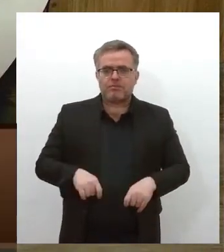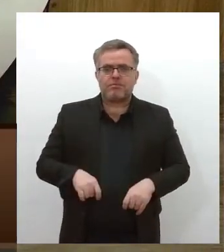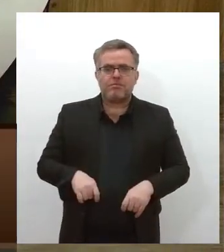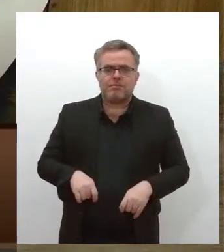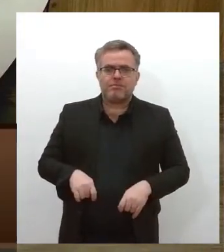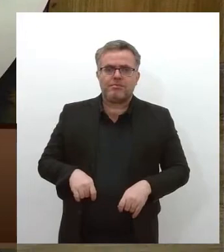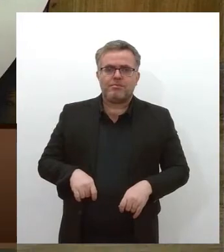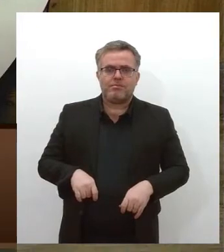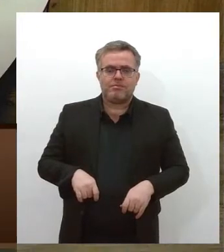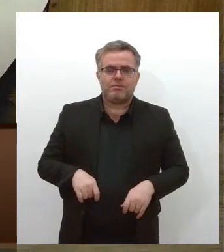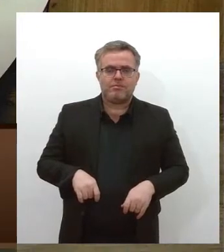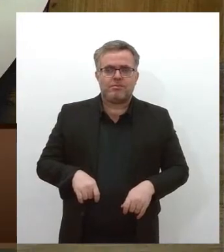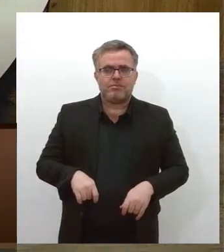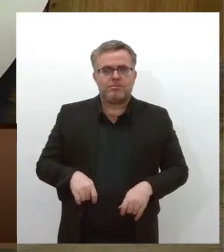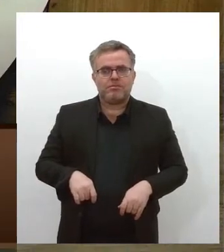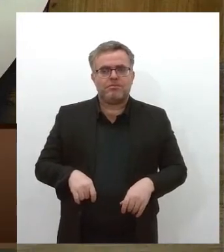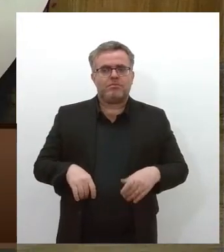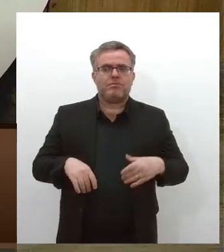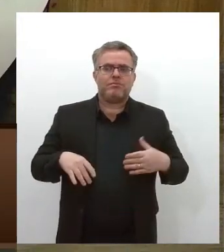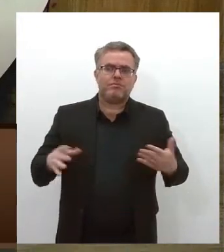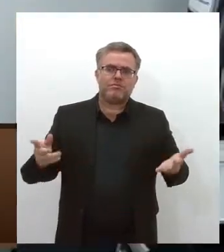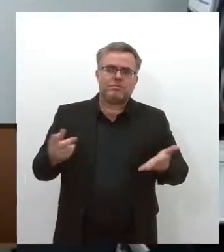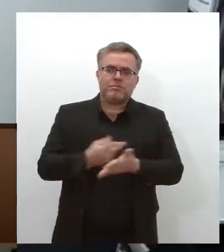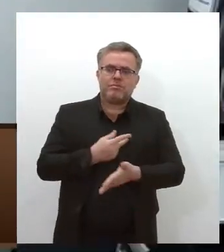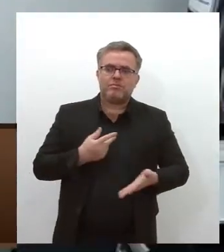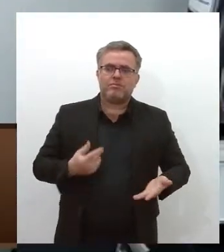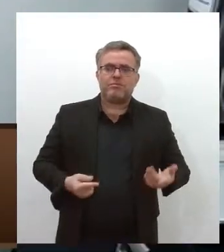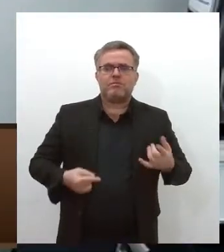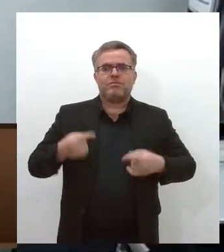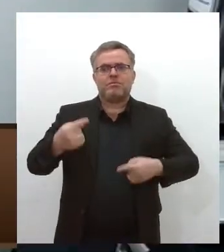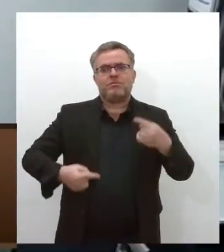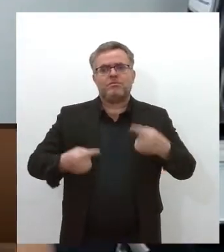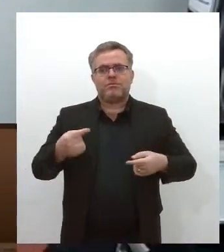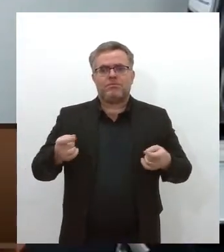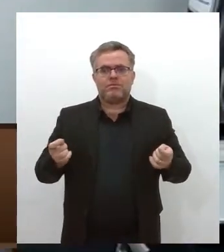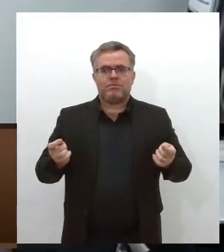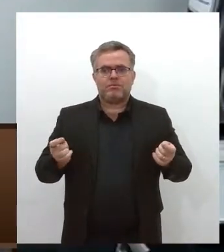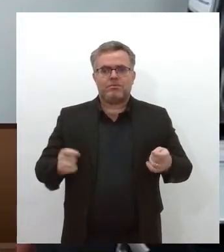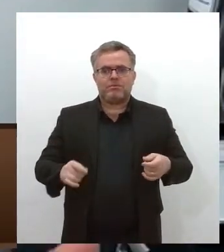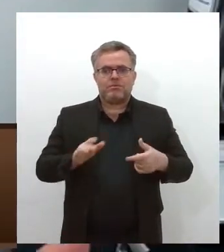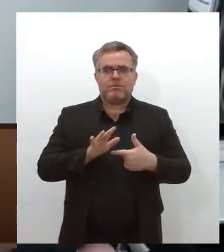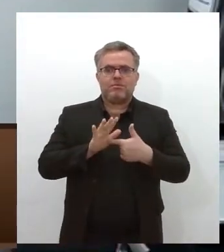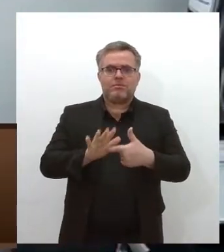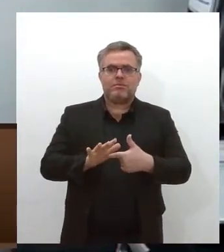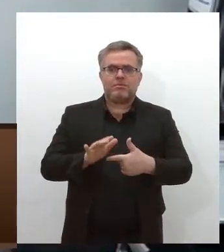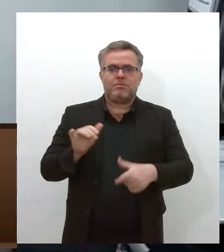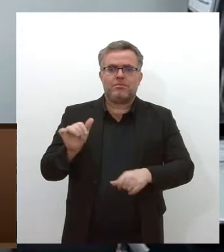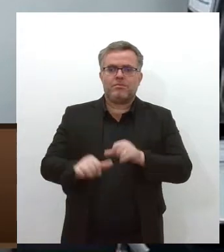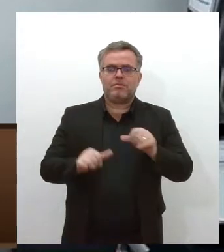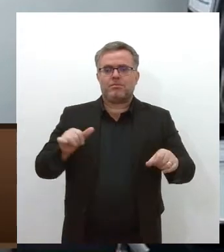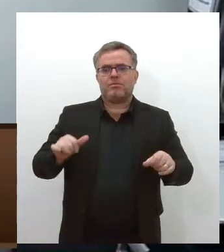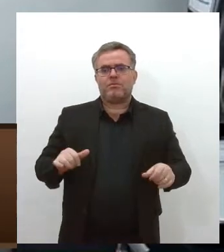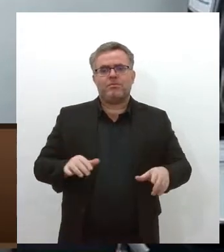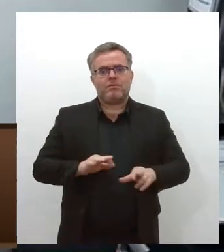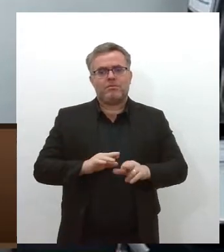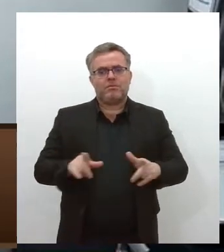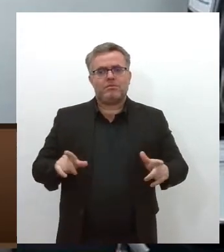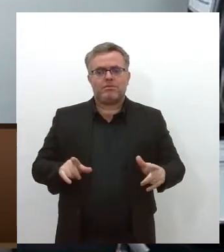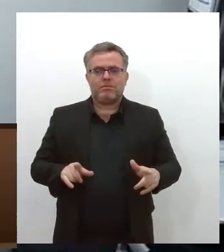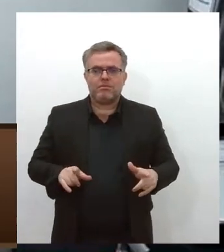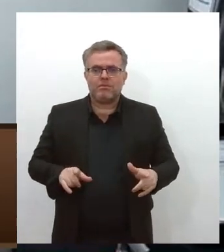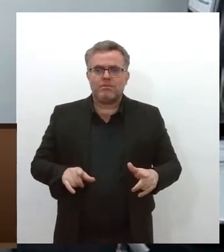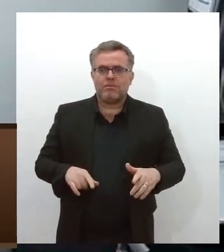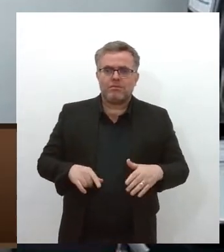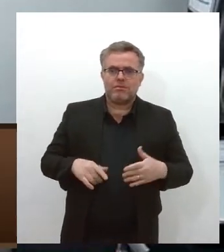Nós temos uma situação em que o debate, ele pode sim levar a uma mudança de voto, mas é muito raro. Bom, vamos até colocar isso. É raro para